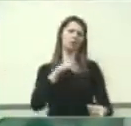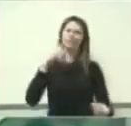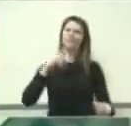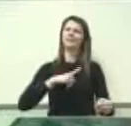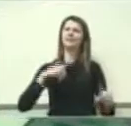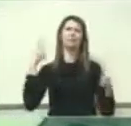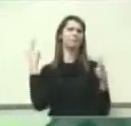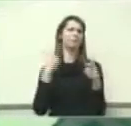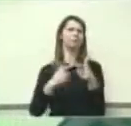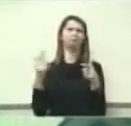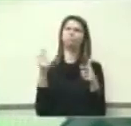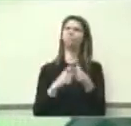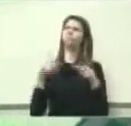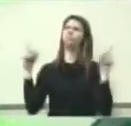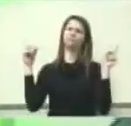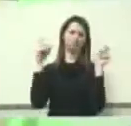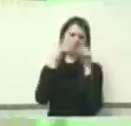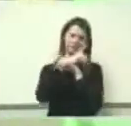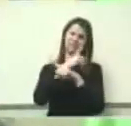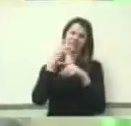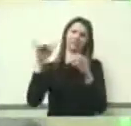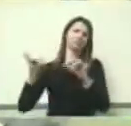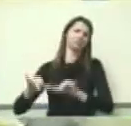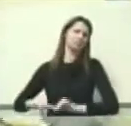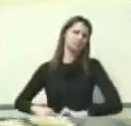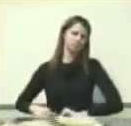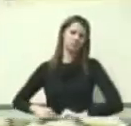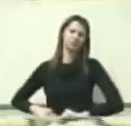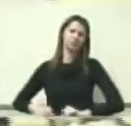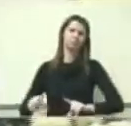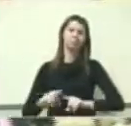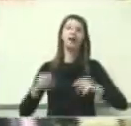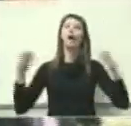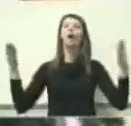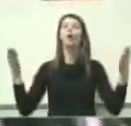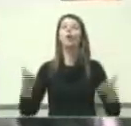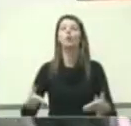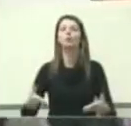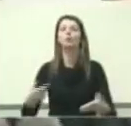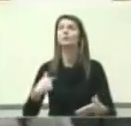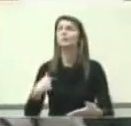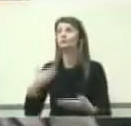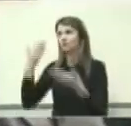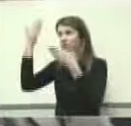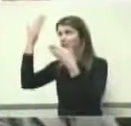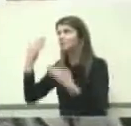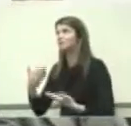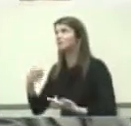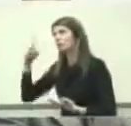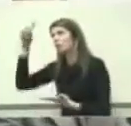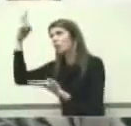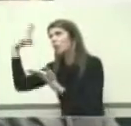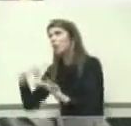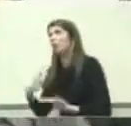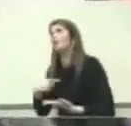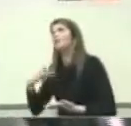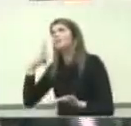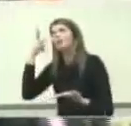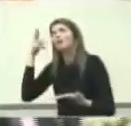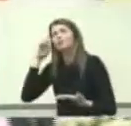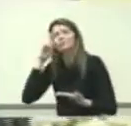vida ah é nessa noite que você vai se colocar diante dele e vai dizer senhor